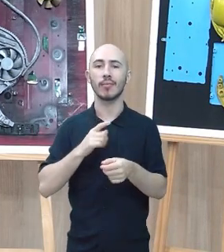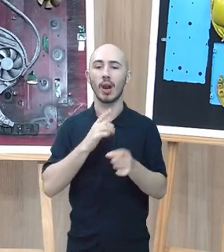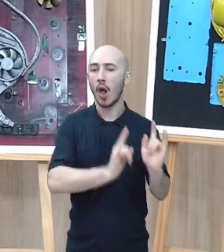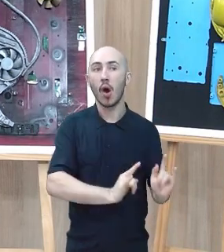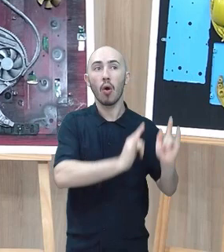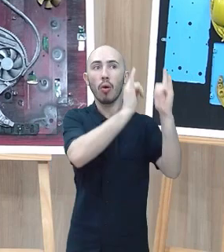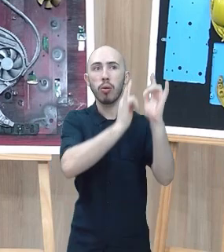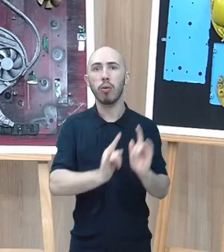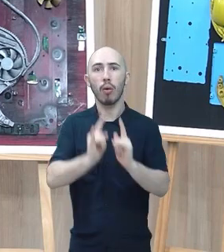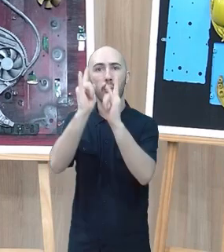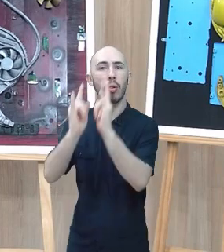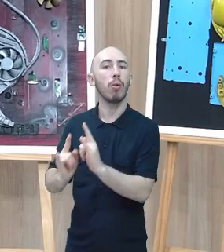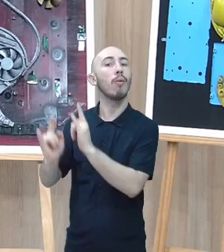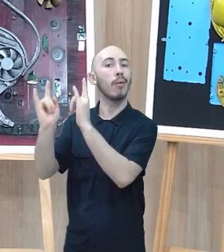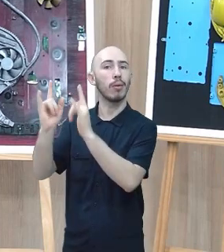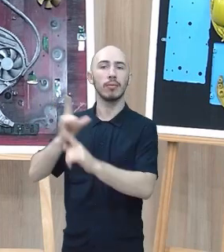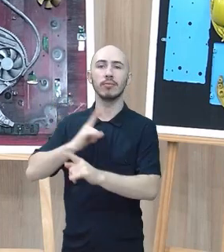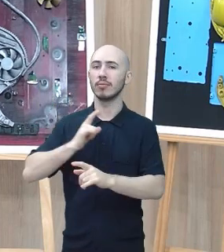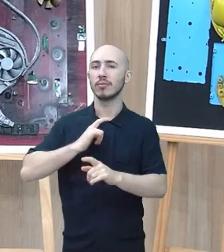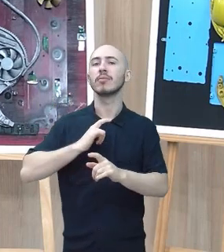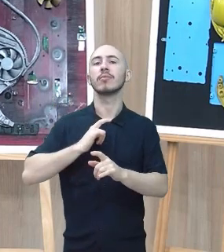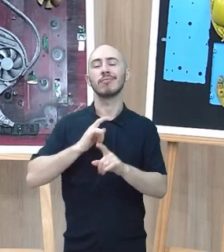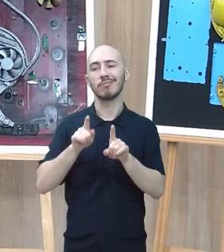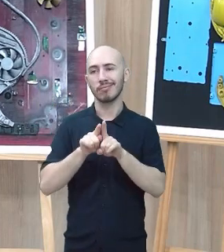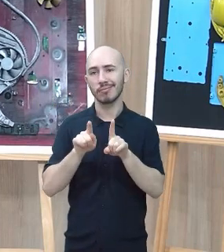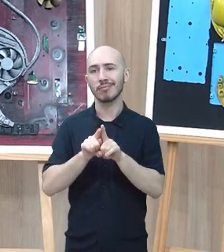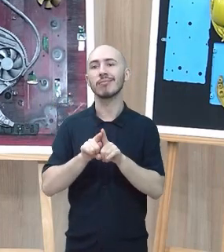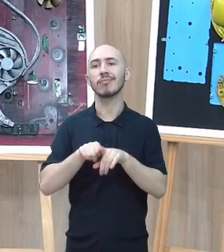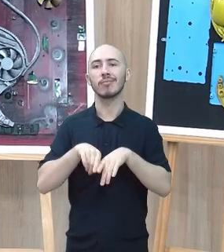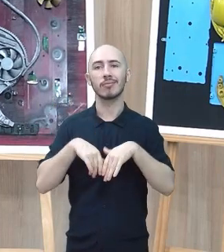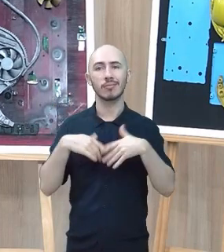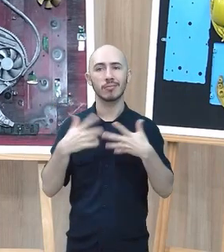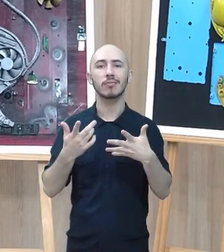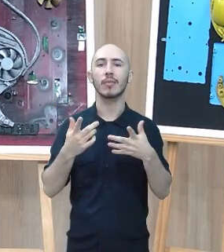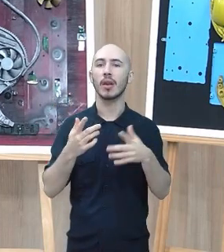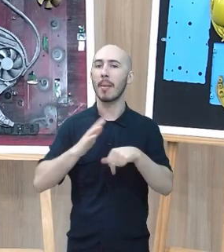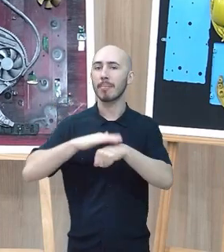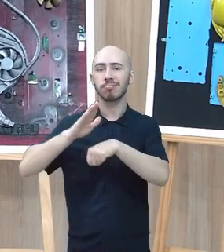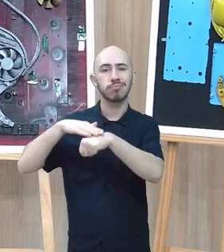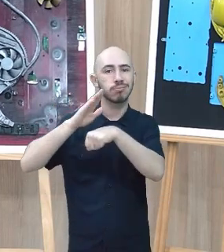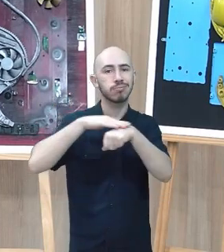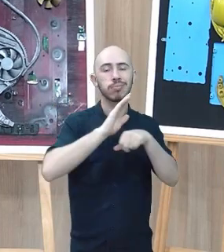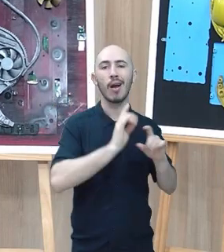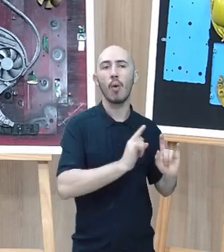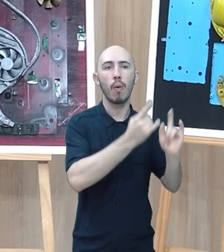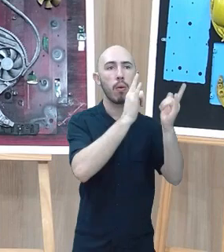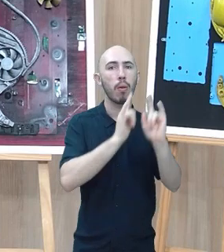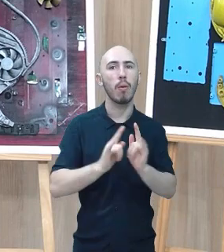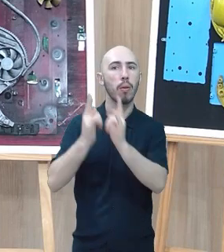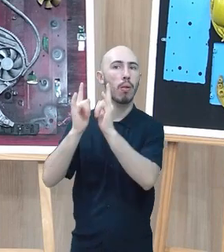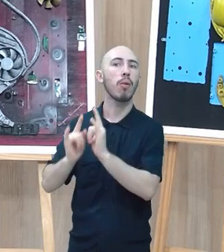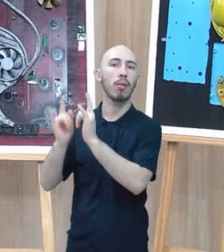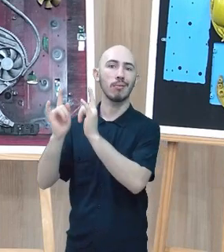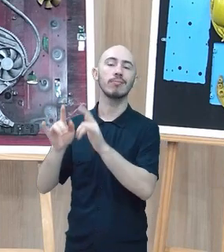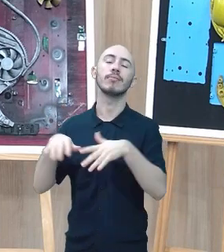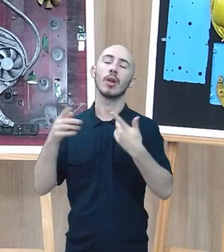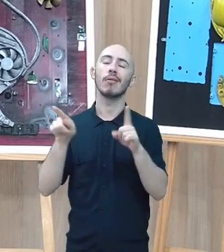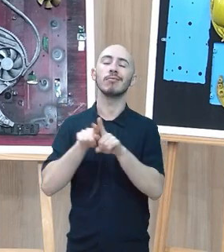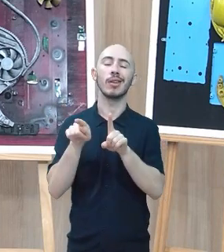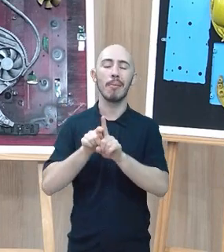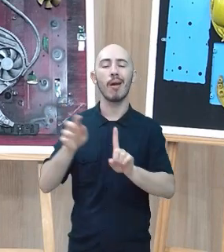verticalização aí das cidades cada vez mais, as cidades ficando com muitos prédios e isso impacta,